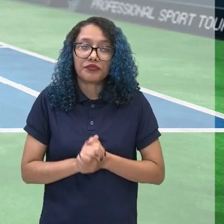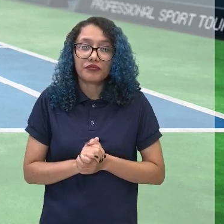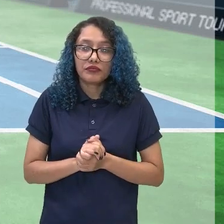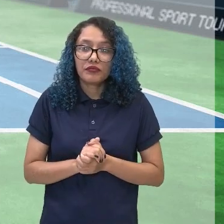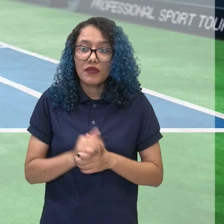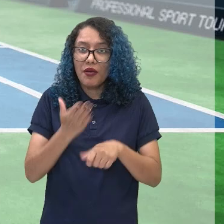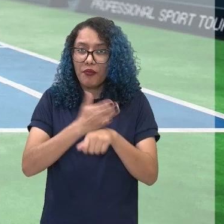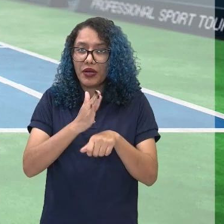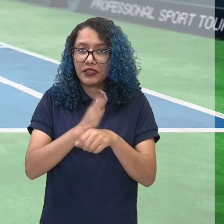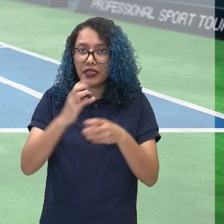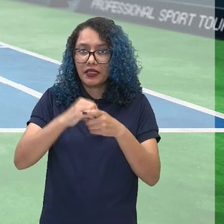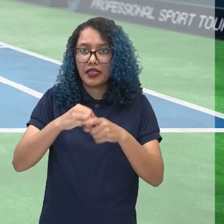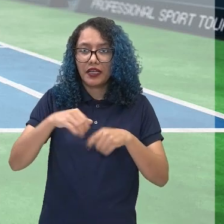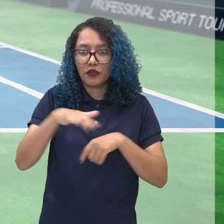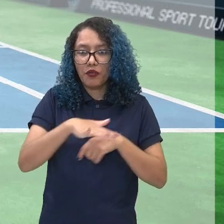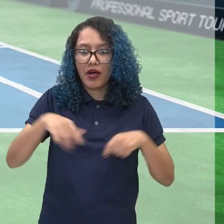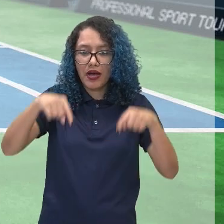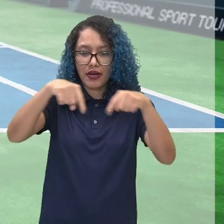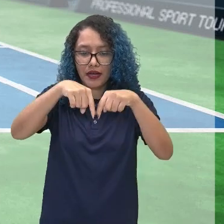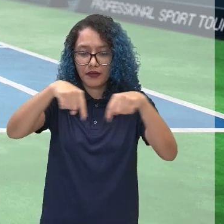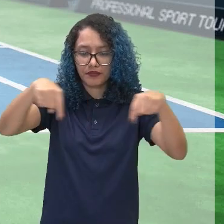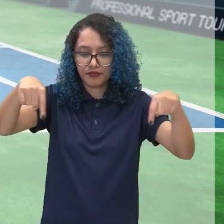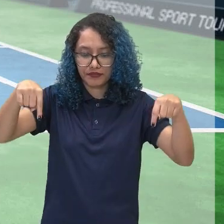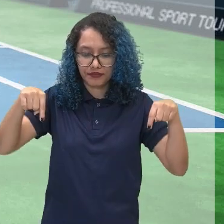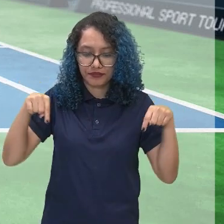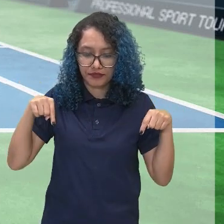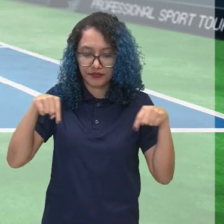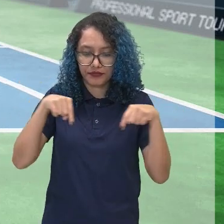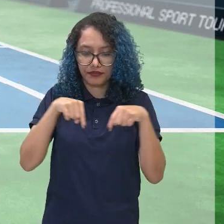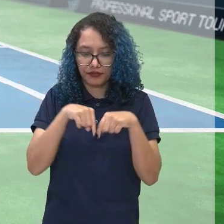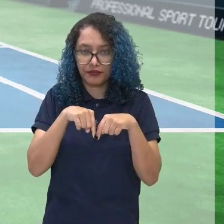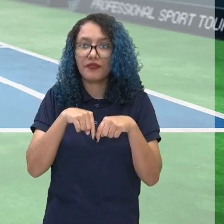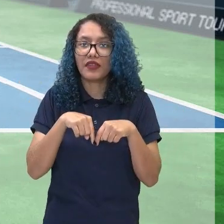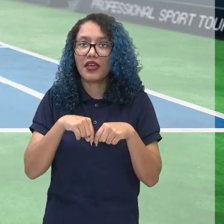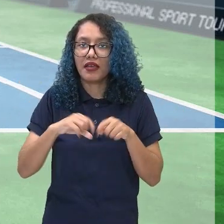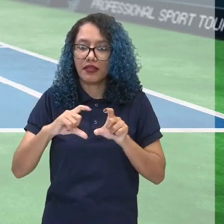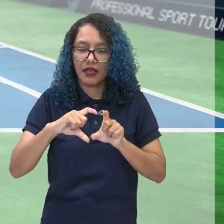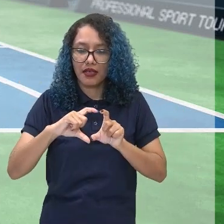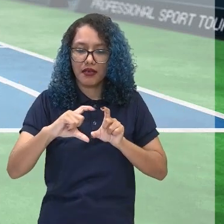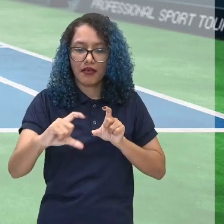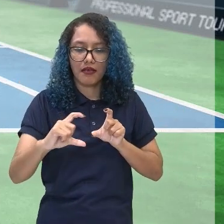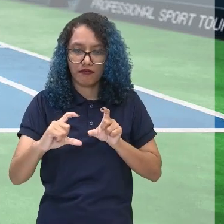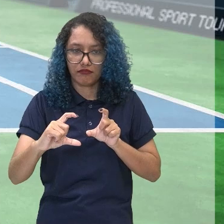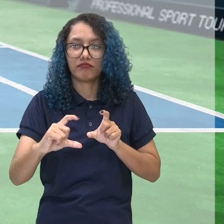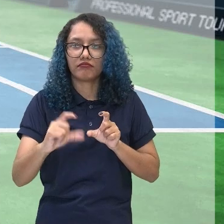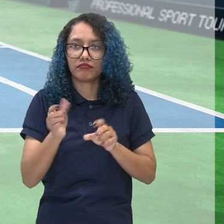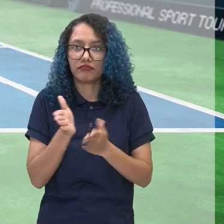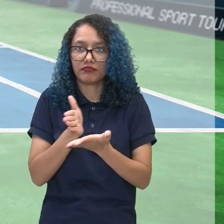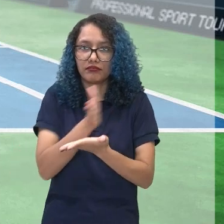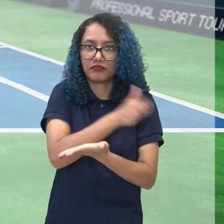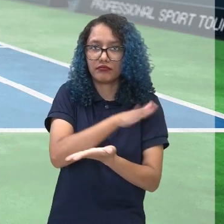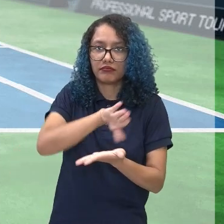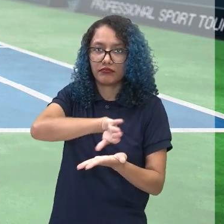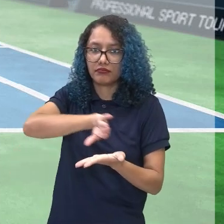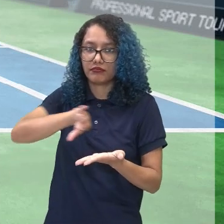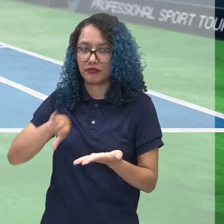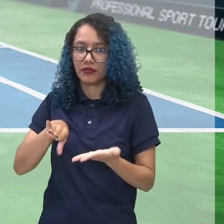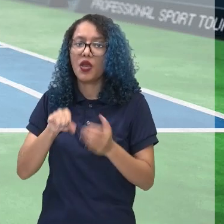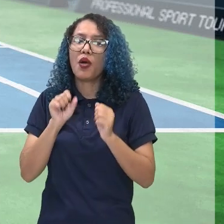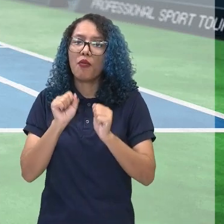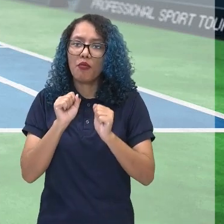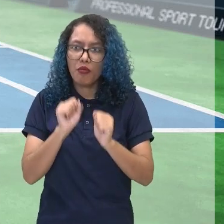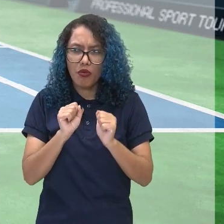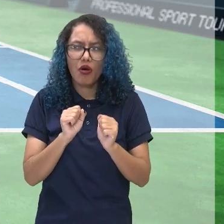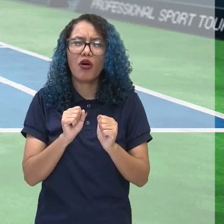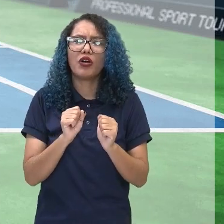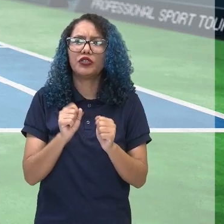dividida ali pela rede, como já mostrei para vocês. E ele pode ser jogado em diferentes tipos de superfície, como saibro,